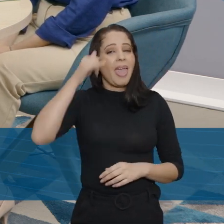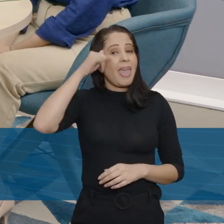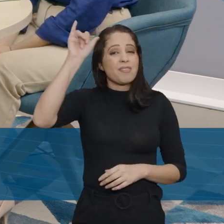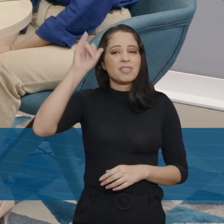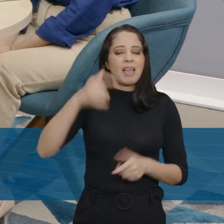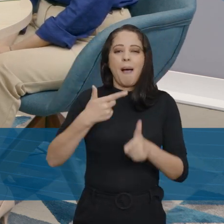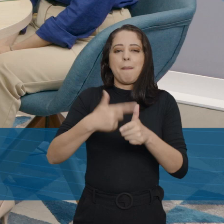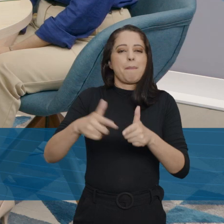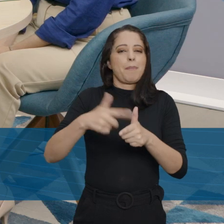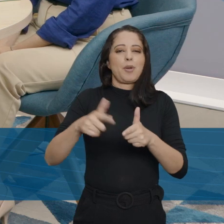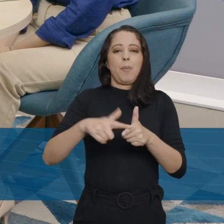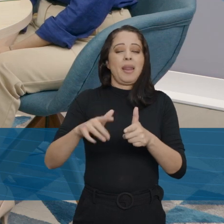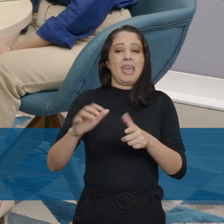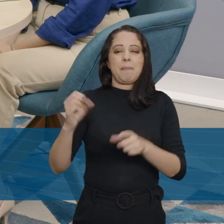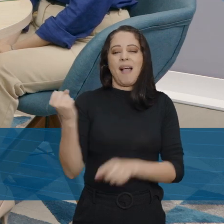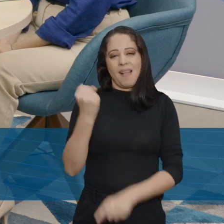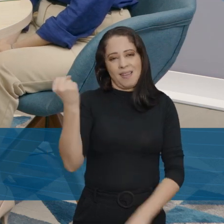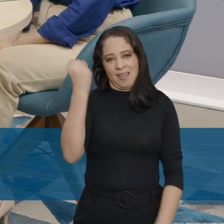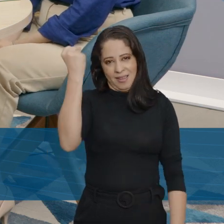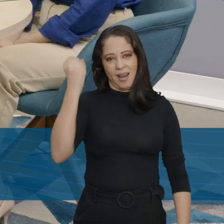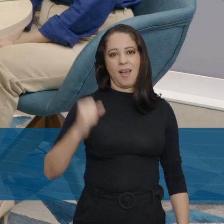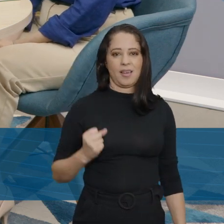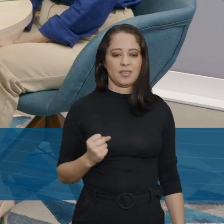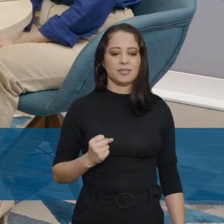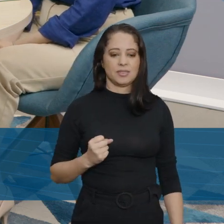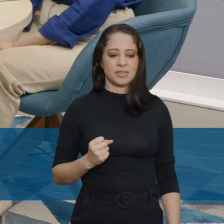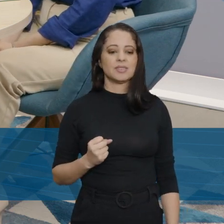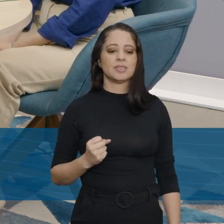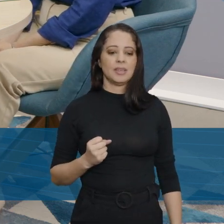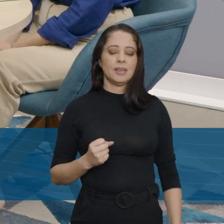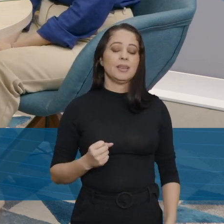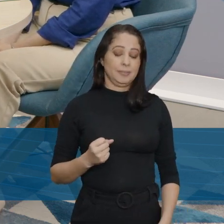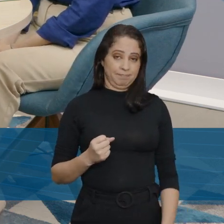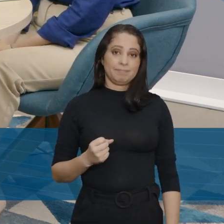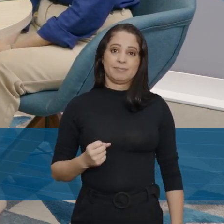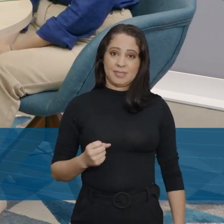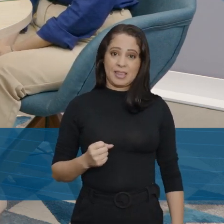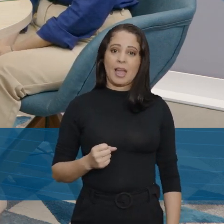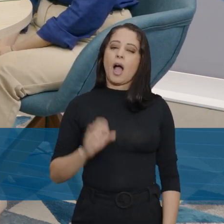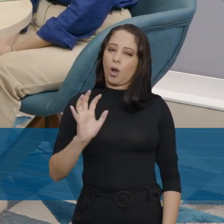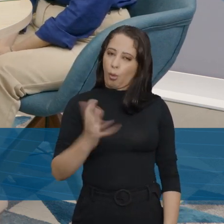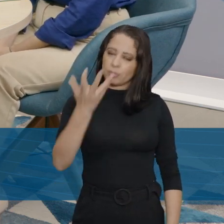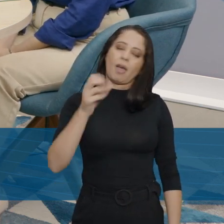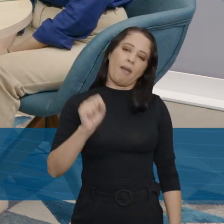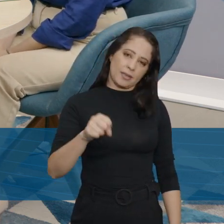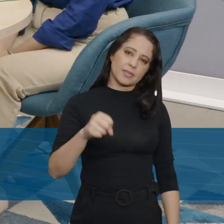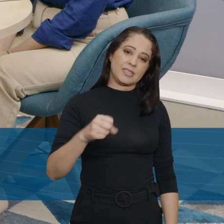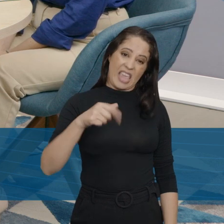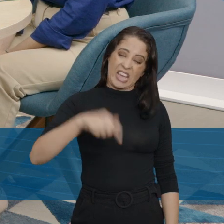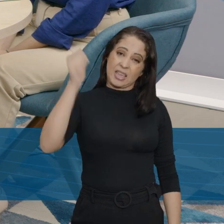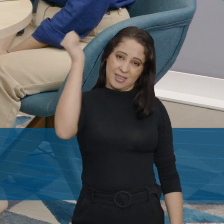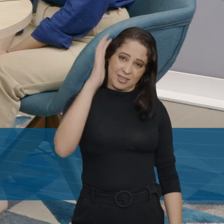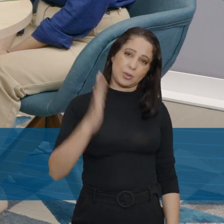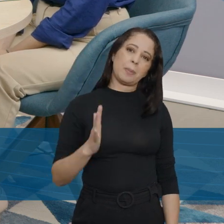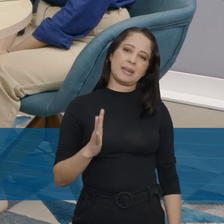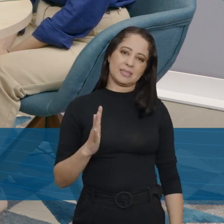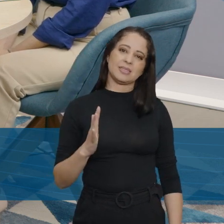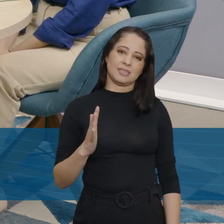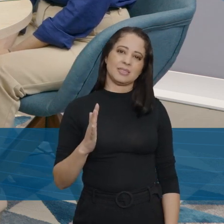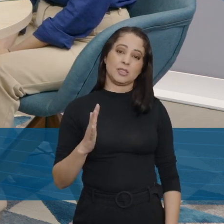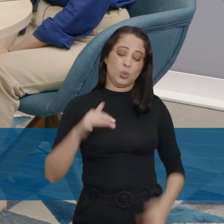situações complicadas, né? Até mesmo tragédias de ambos os lados, que a gente viu que acontece no